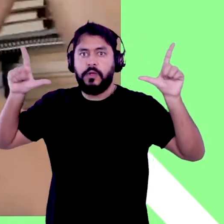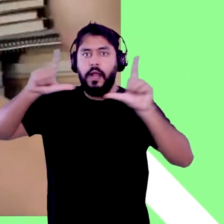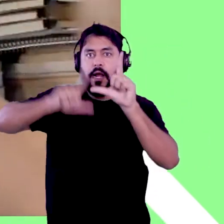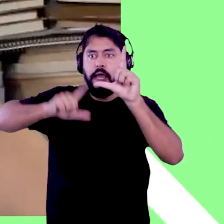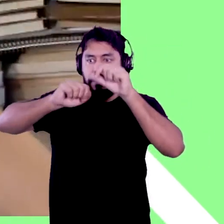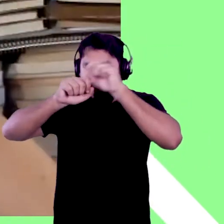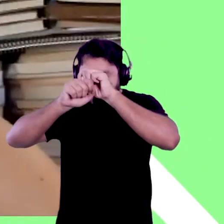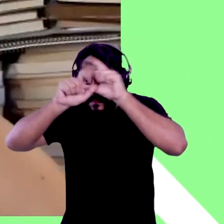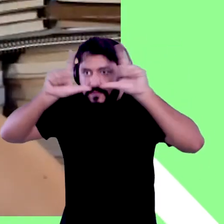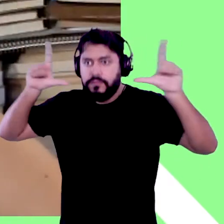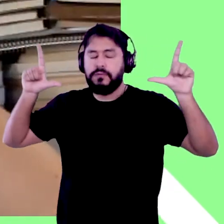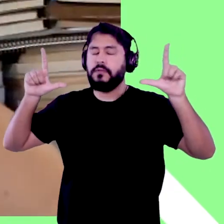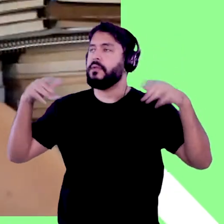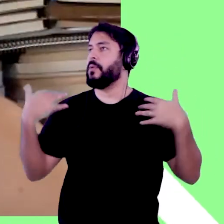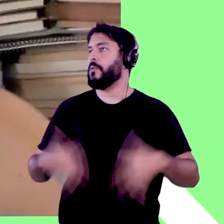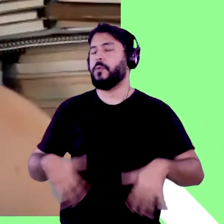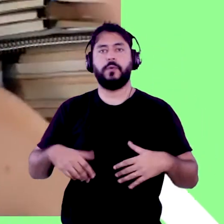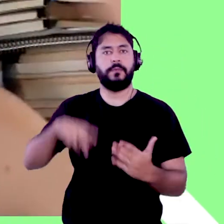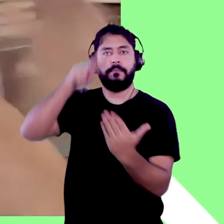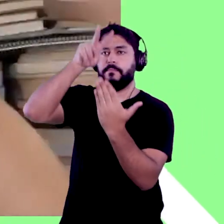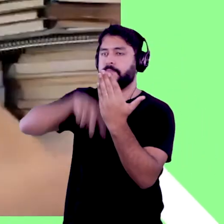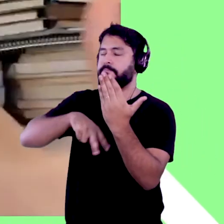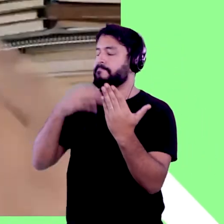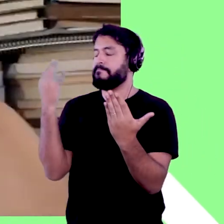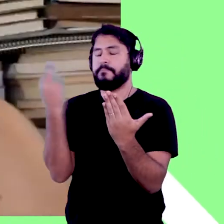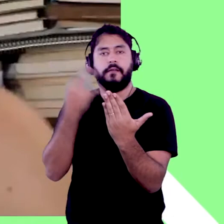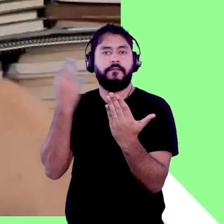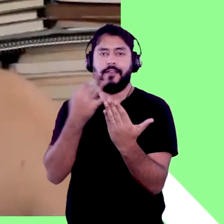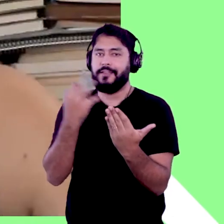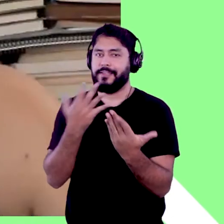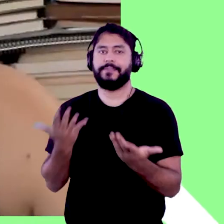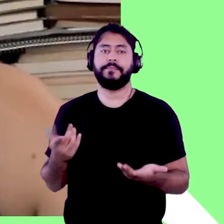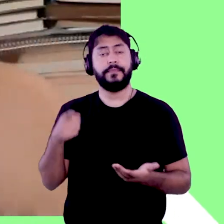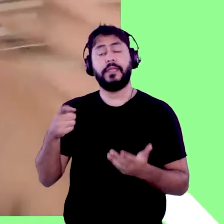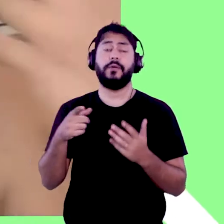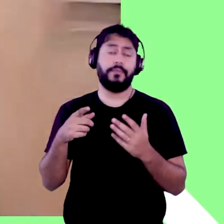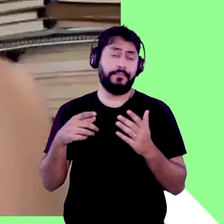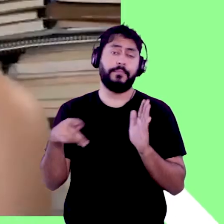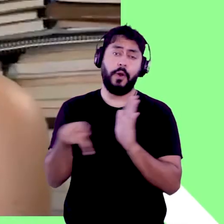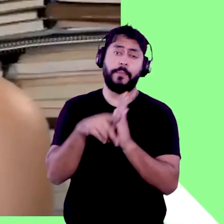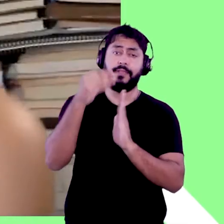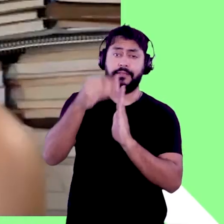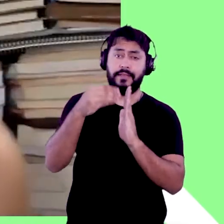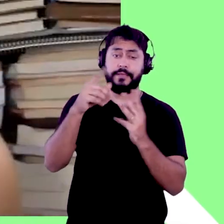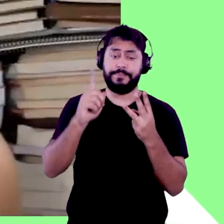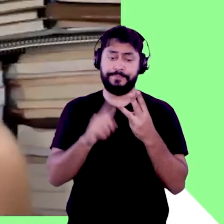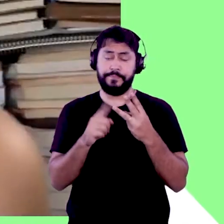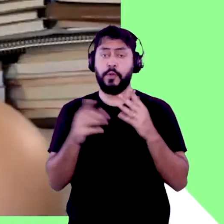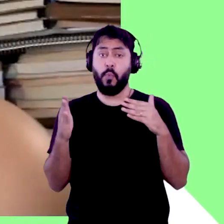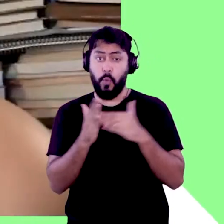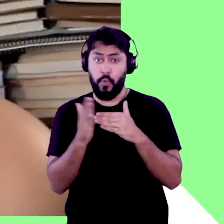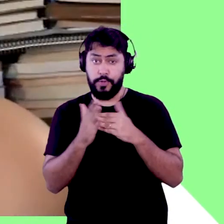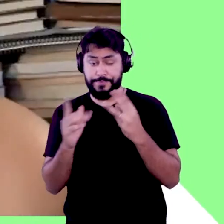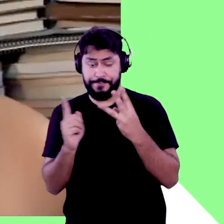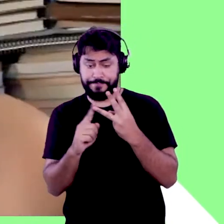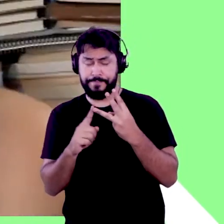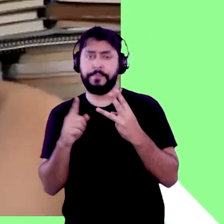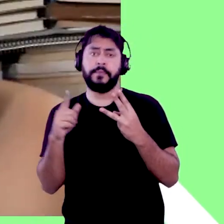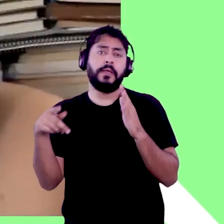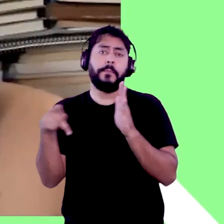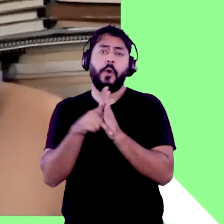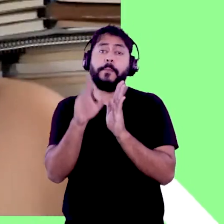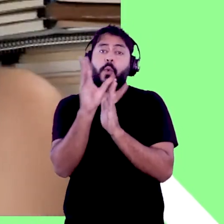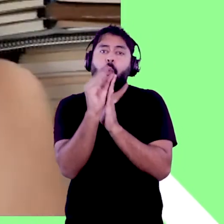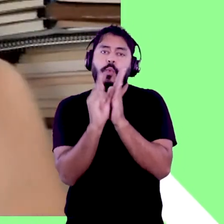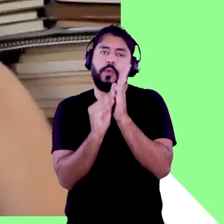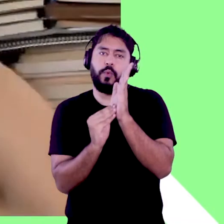isso é outra vida para as pessoas. Então, esses são os elementos de design. E, por último, tem os elementos de